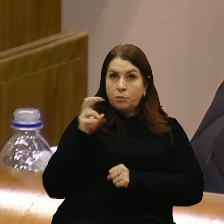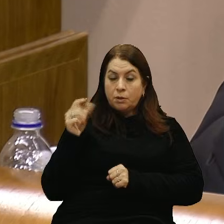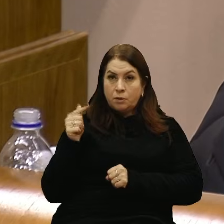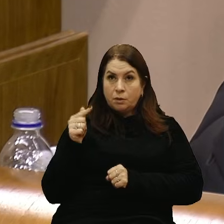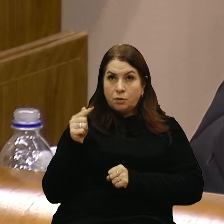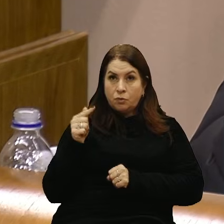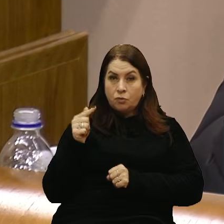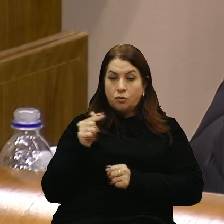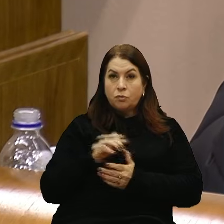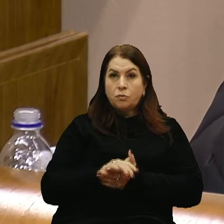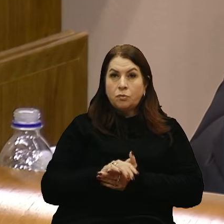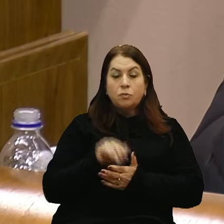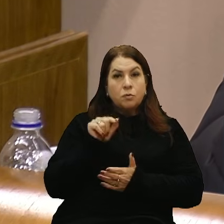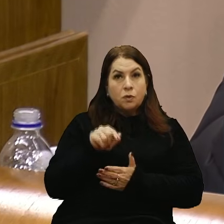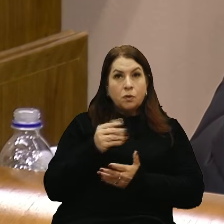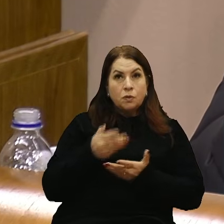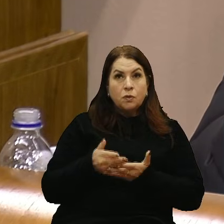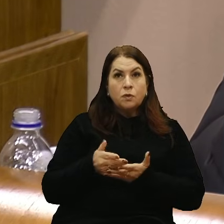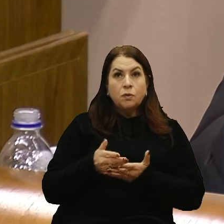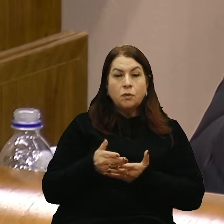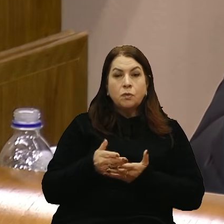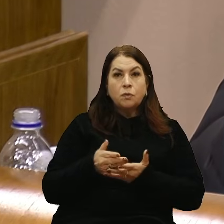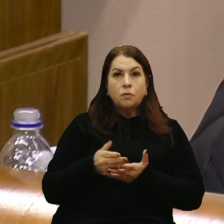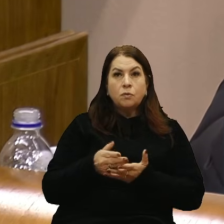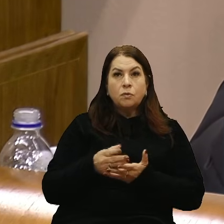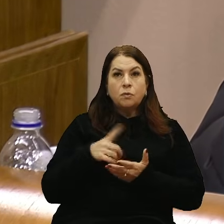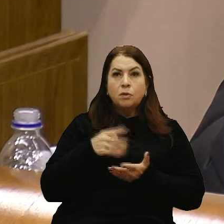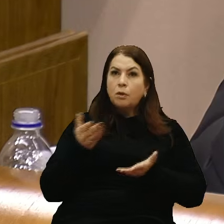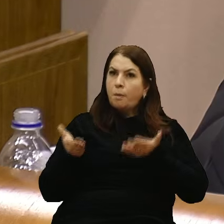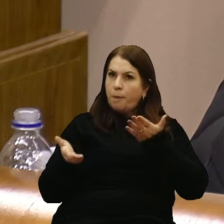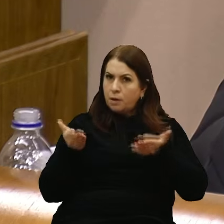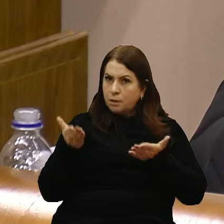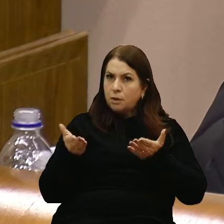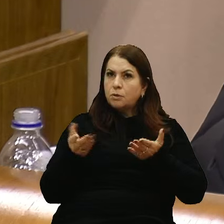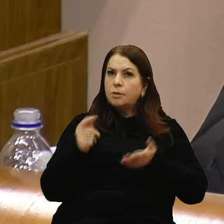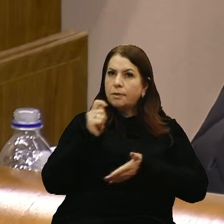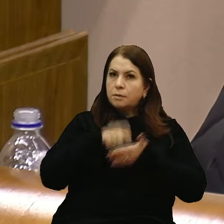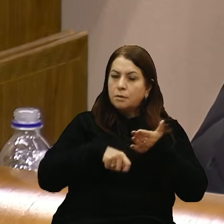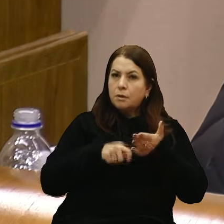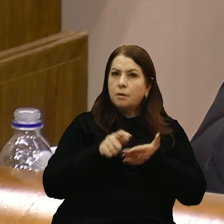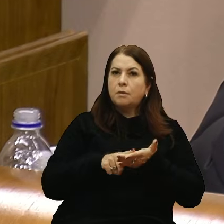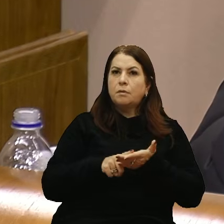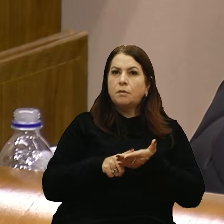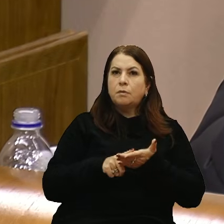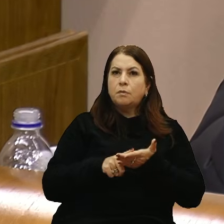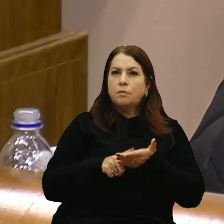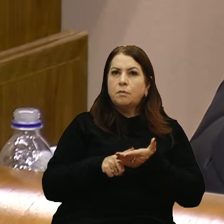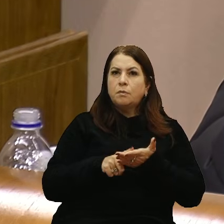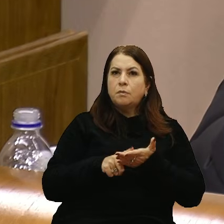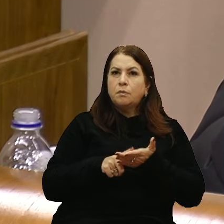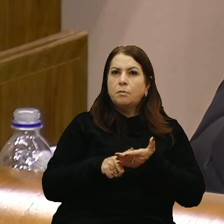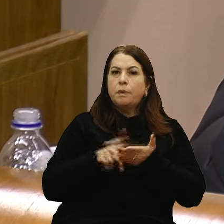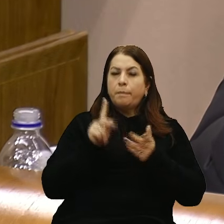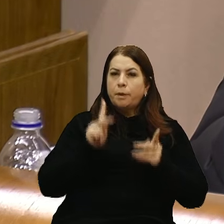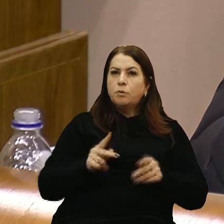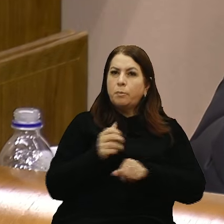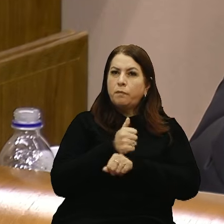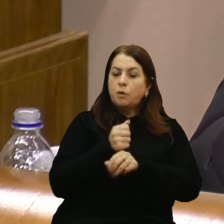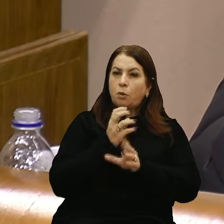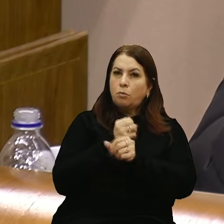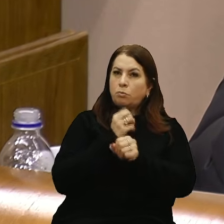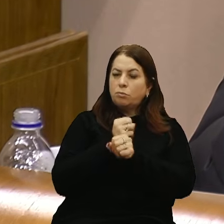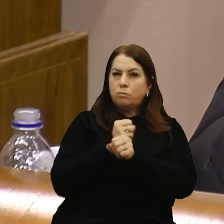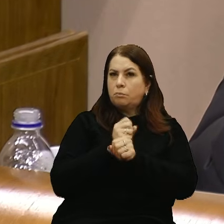1.457.000. Isso eu tenho os balancetes assinados pela nossa contadora e ninguém